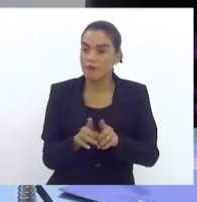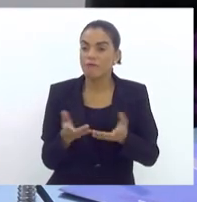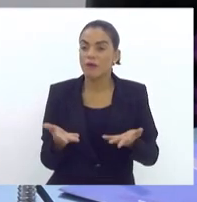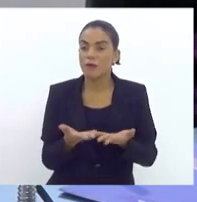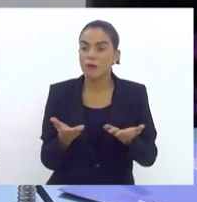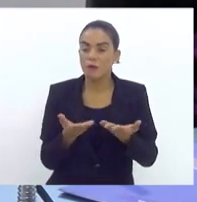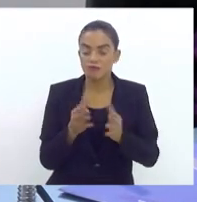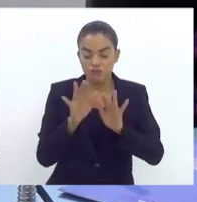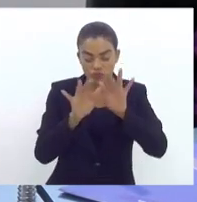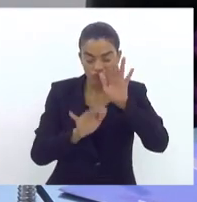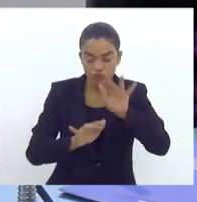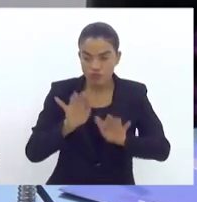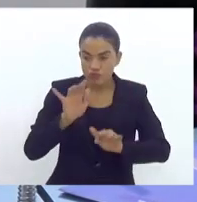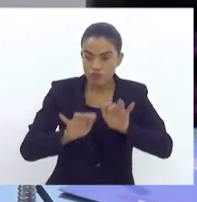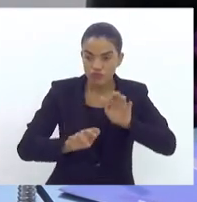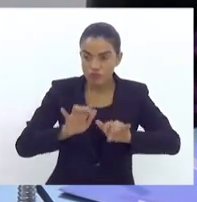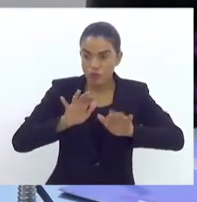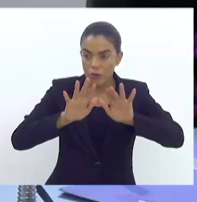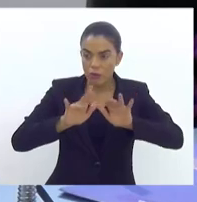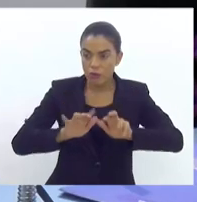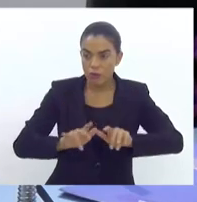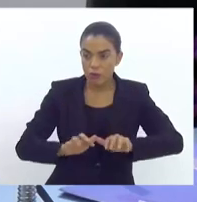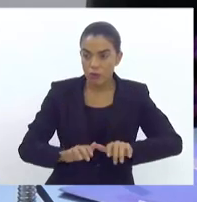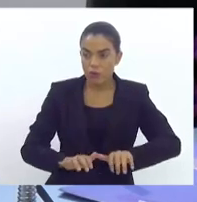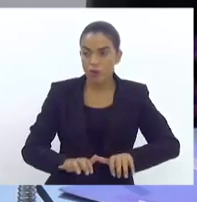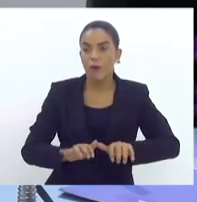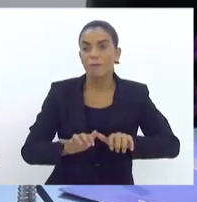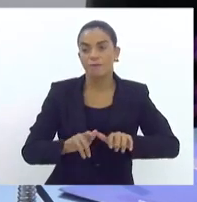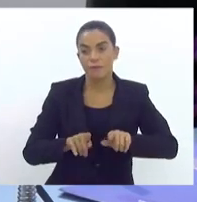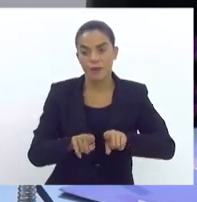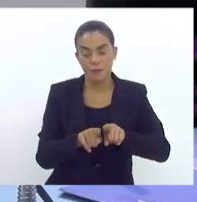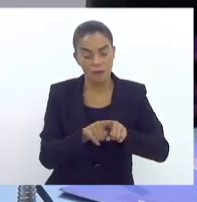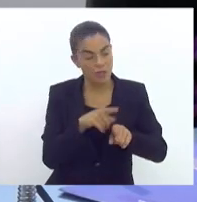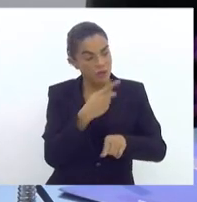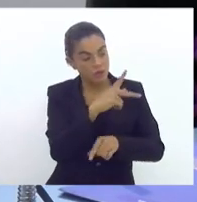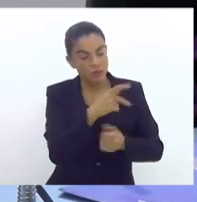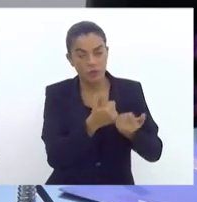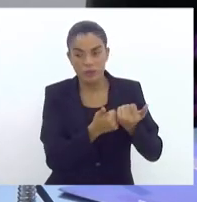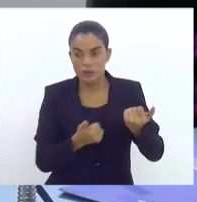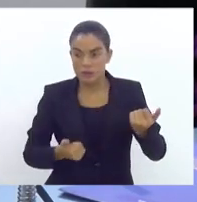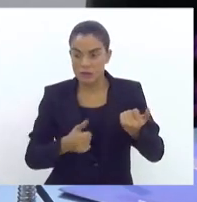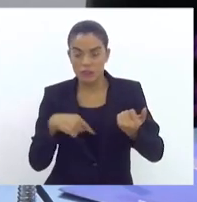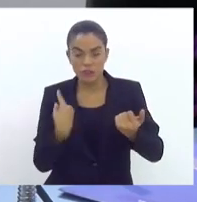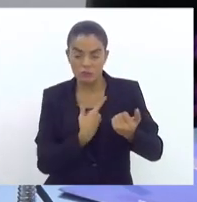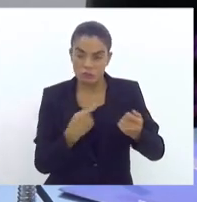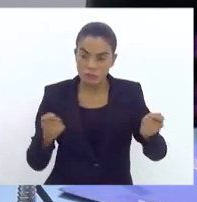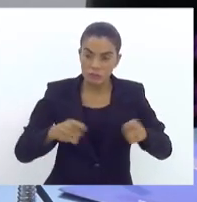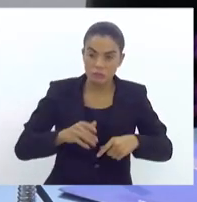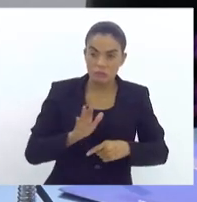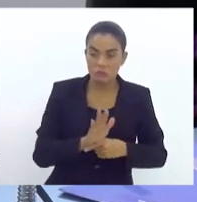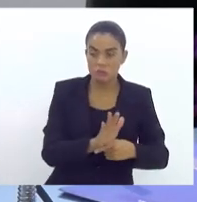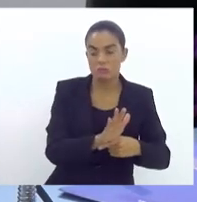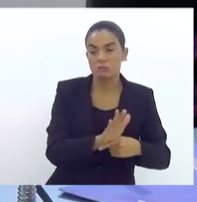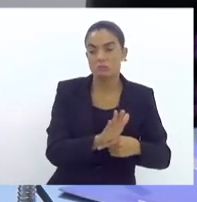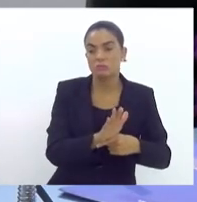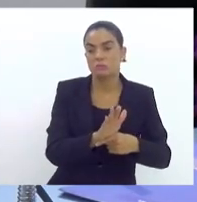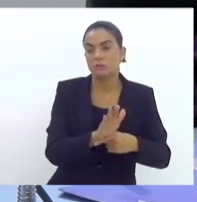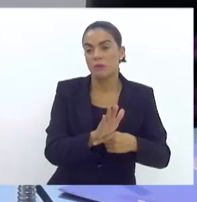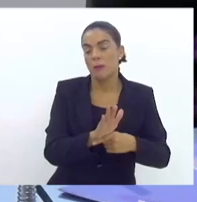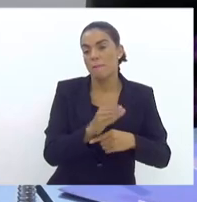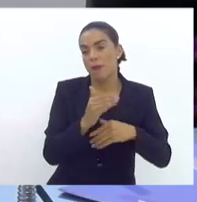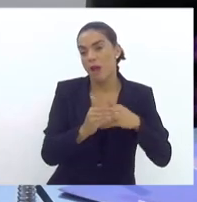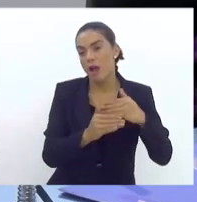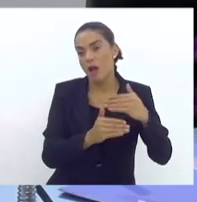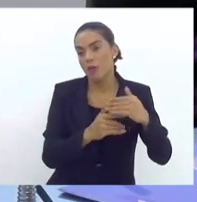aqui né já me dirigindo um pouco paga sua Assessoria naquilo que a gente puder contribuir né para essa